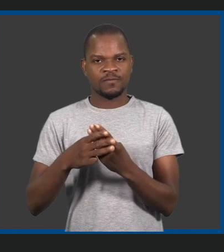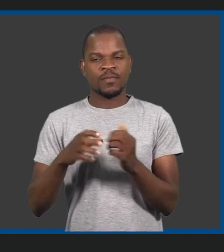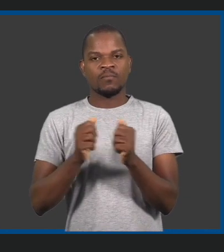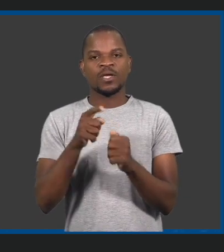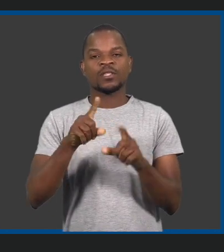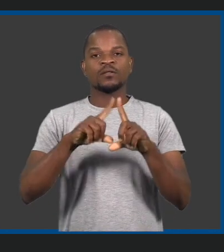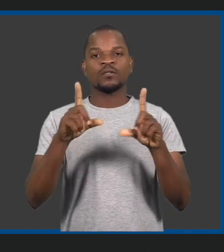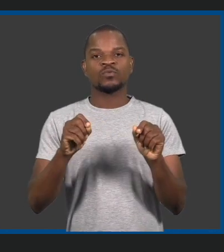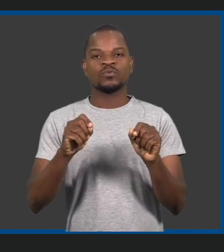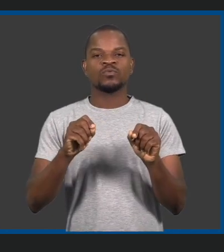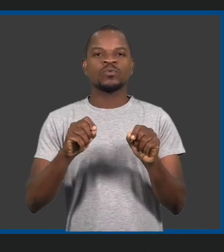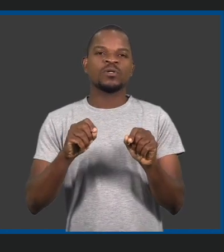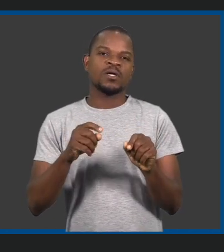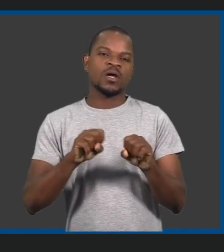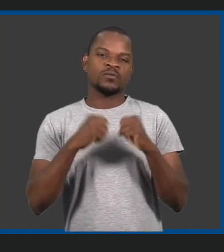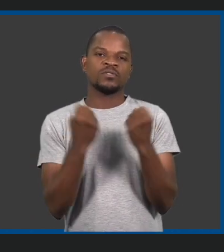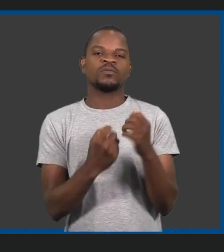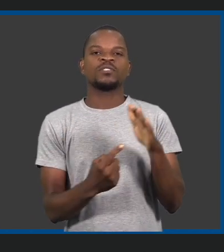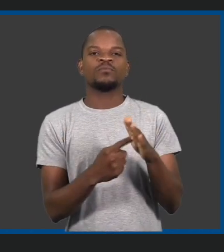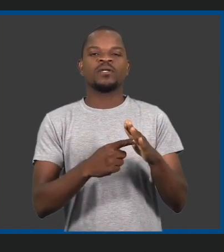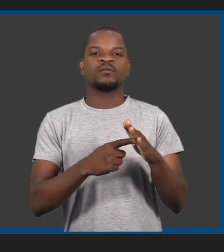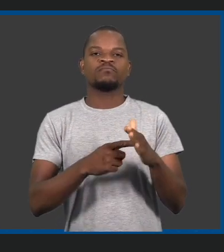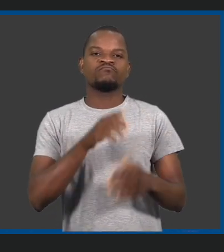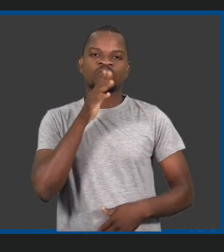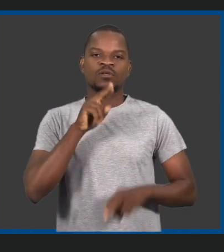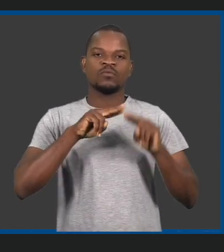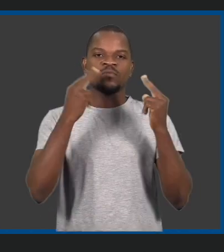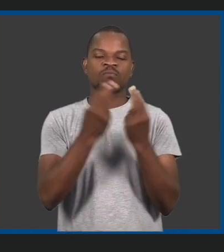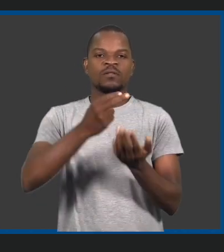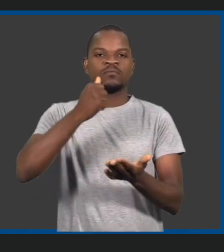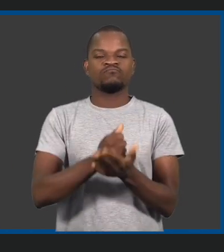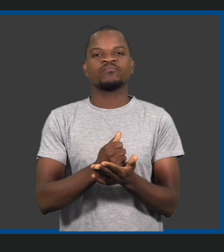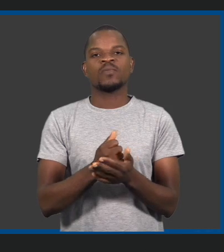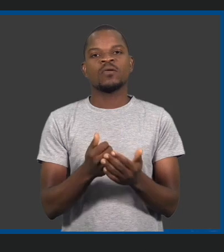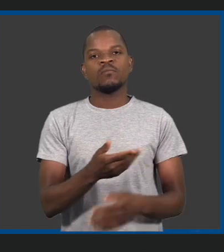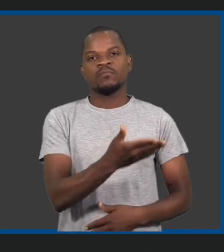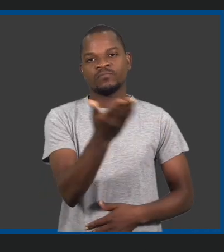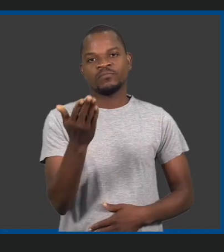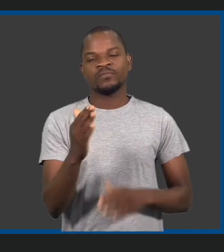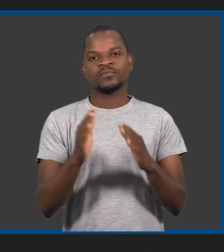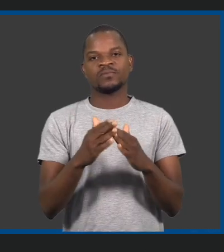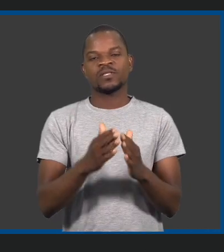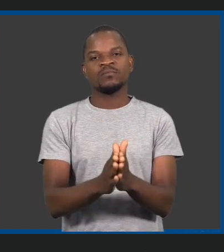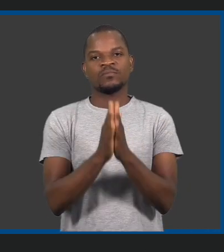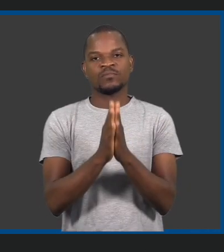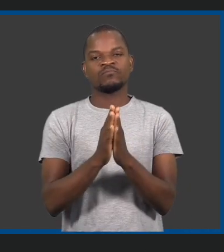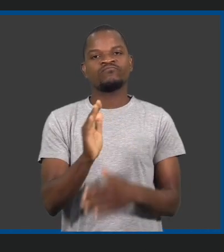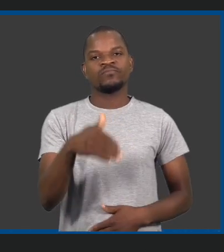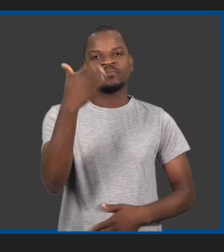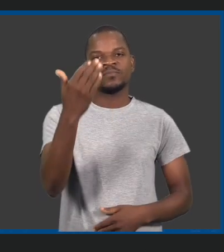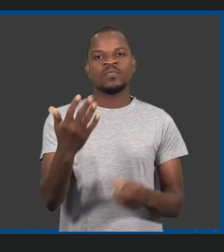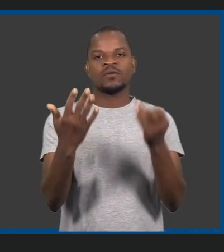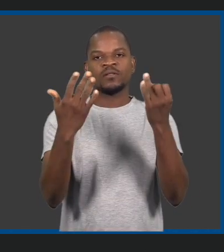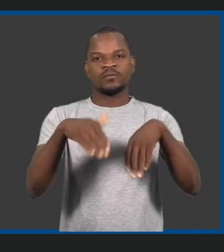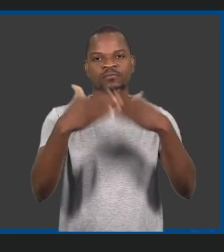Indiavela, que é um assunto que a fundação está à espera mesmo do Conselho Municipal da Matola. Para si, que esteve na nossa companhia, eu não sou muito